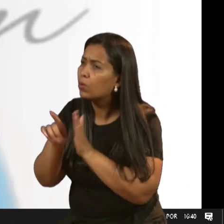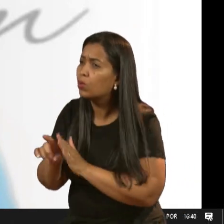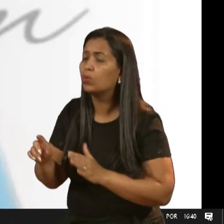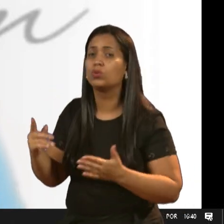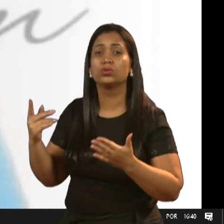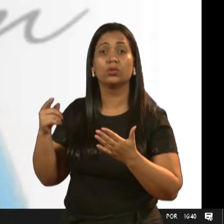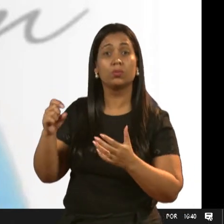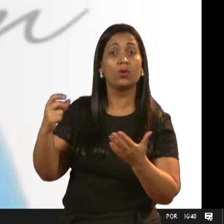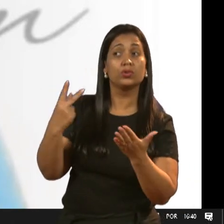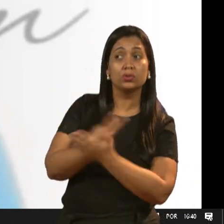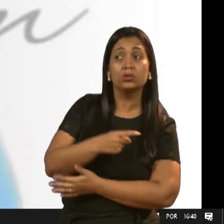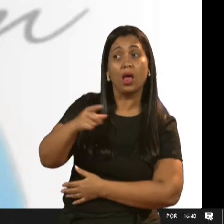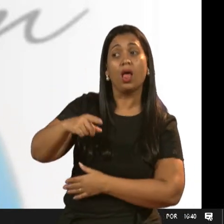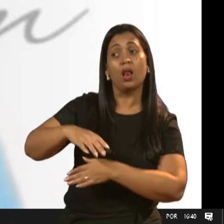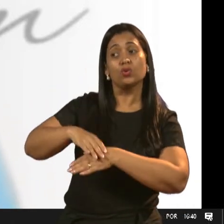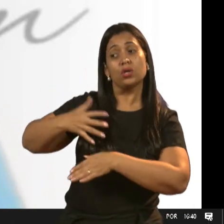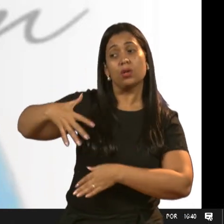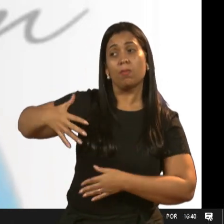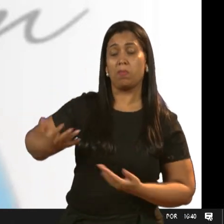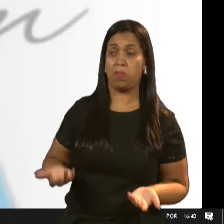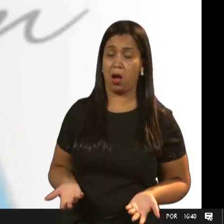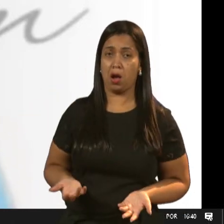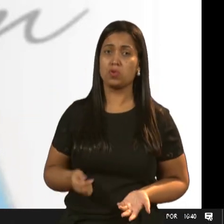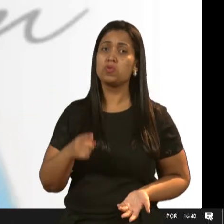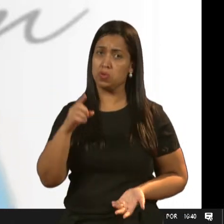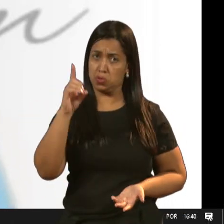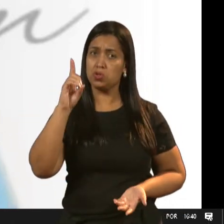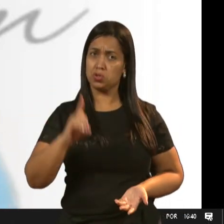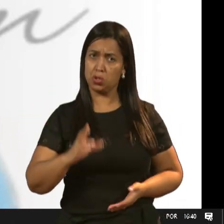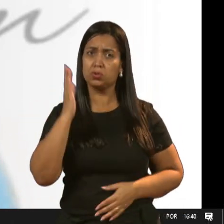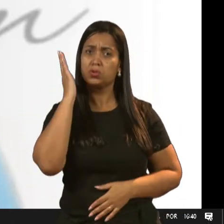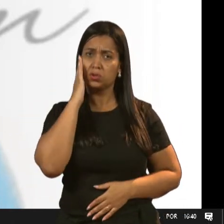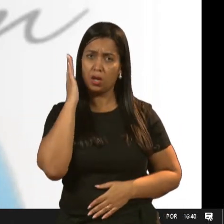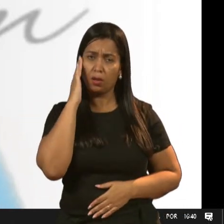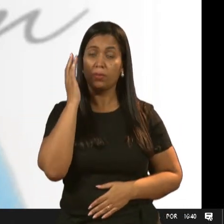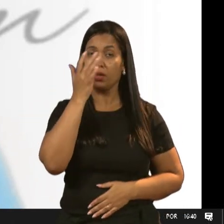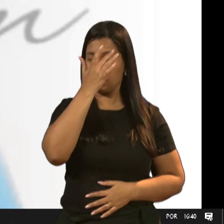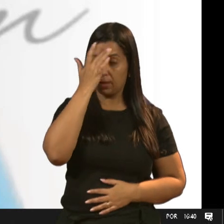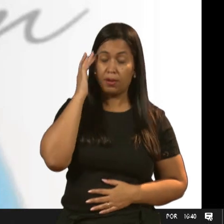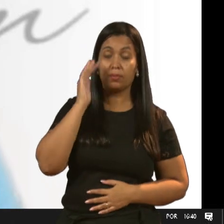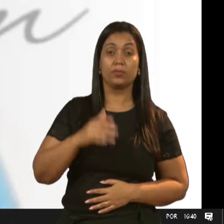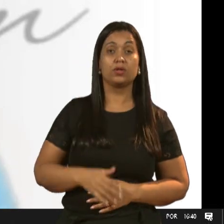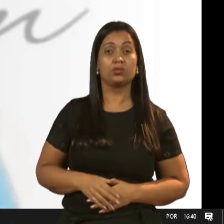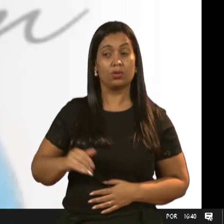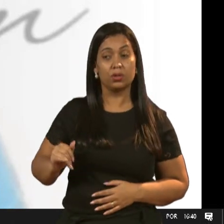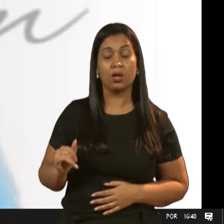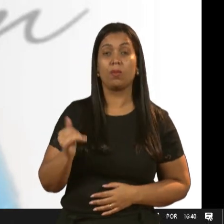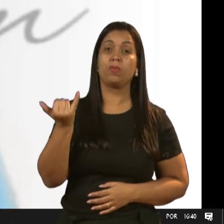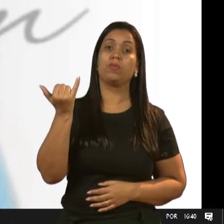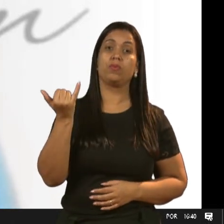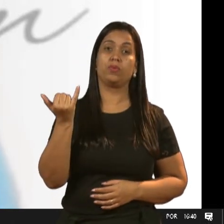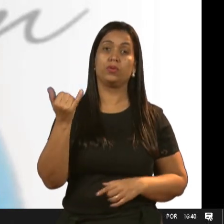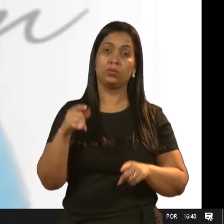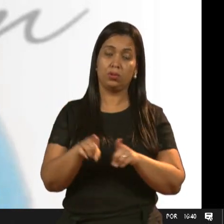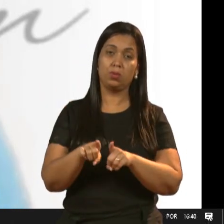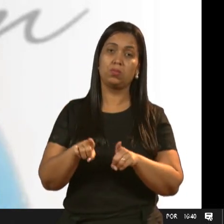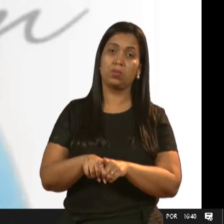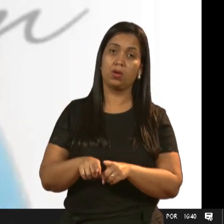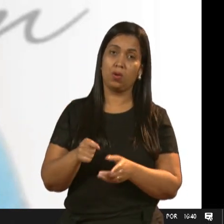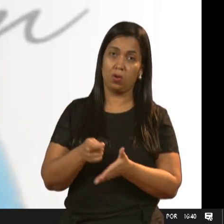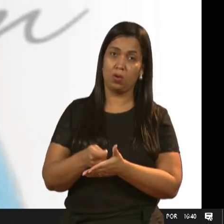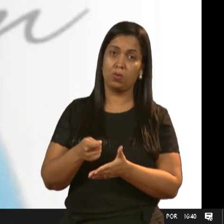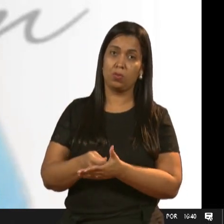essa pessoa pode ter Parkinson. Você tem todo o direito de saber. E a pessoa que está usufruindo do benefício tem a obrigação